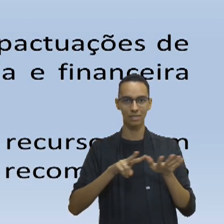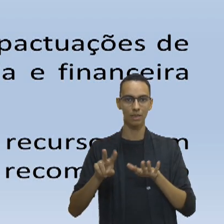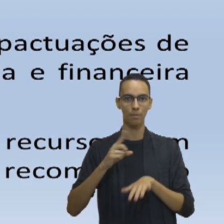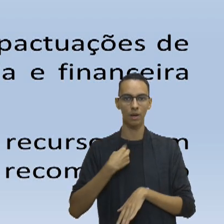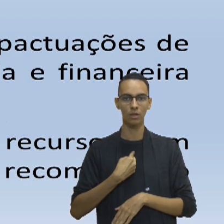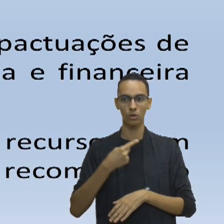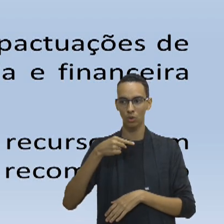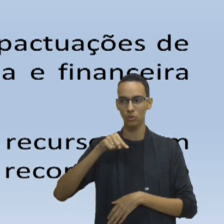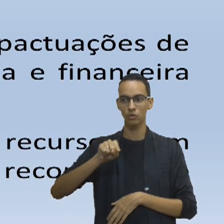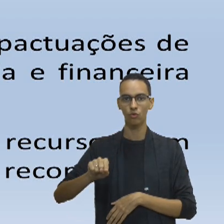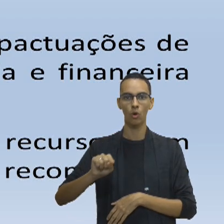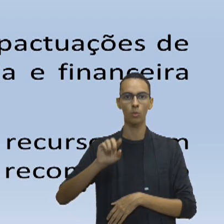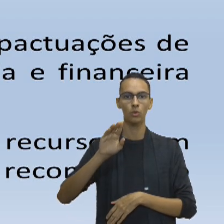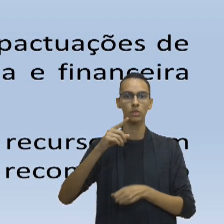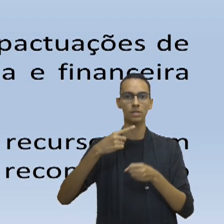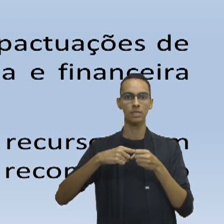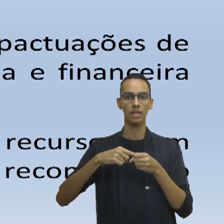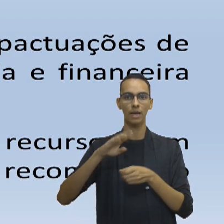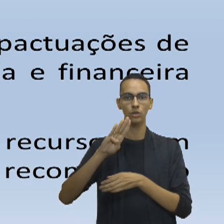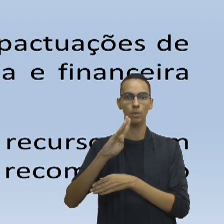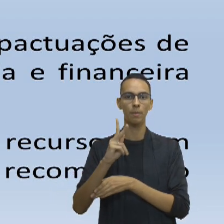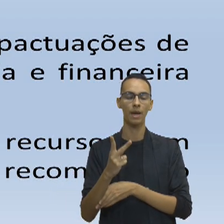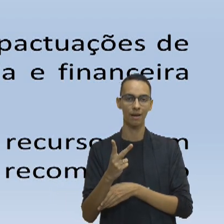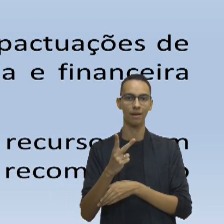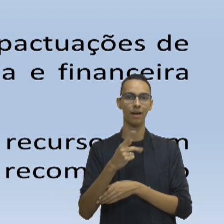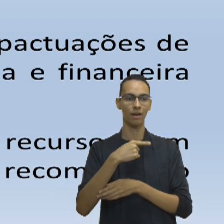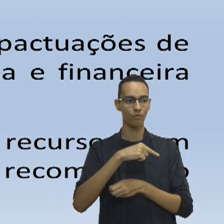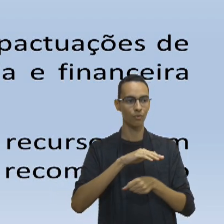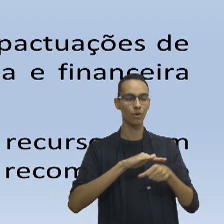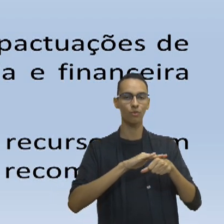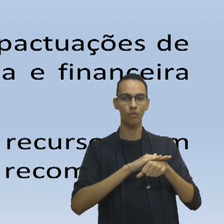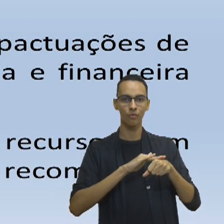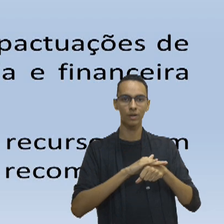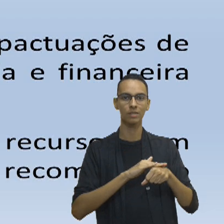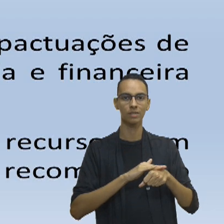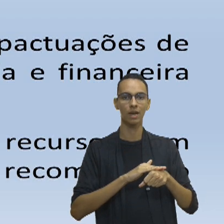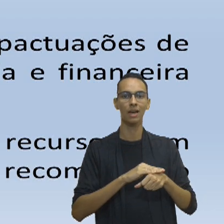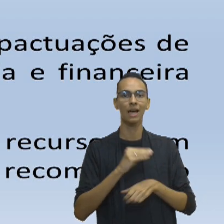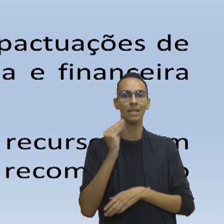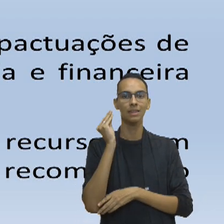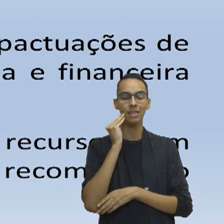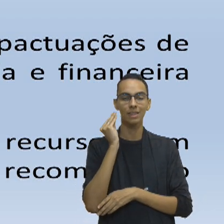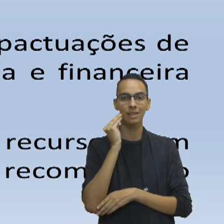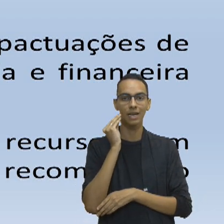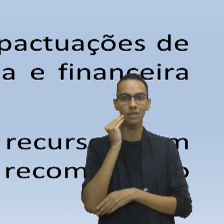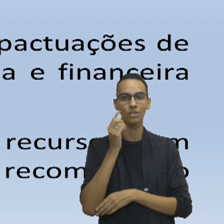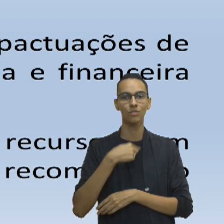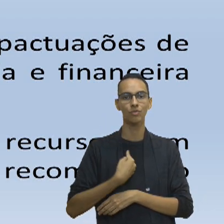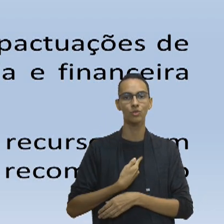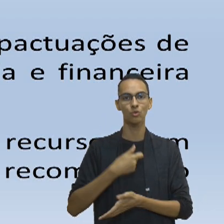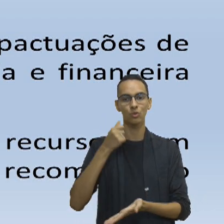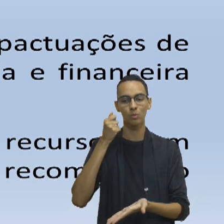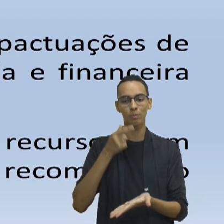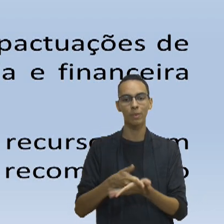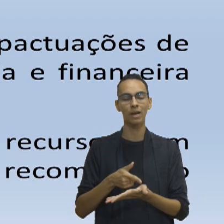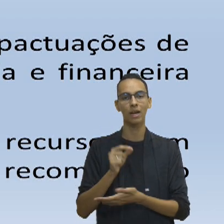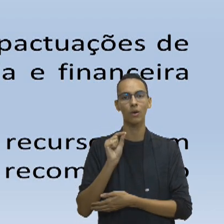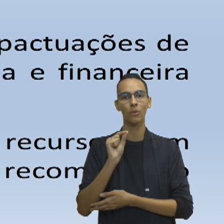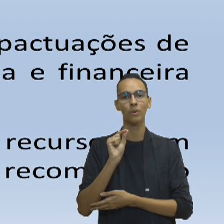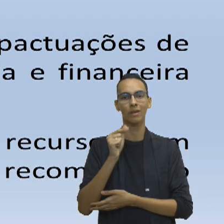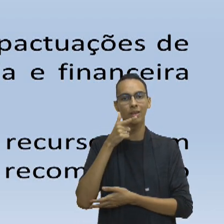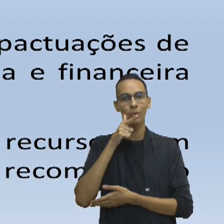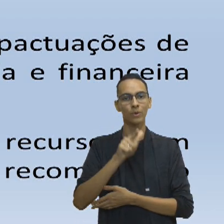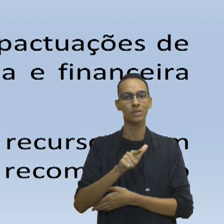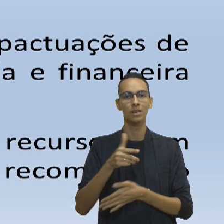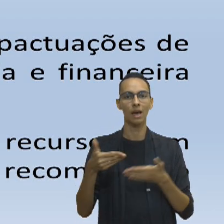assunto. E a tentativa de pagar o que tem de dívida no ano de 2024,